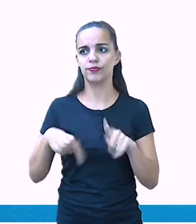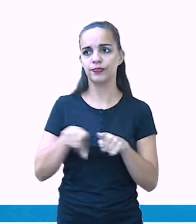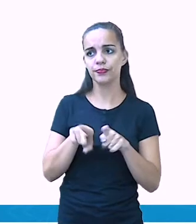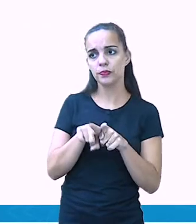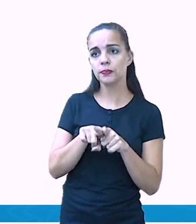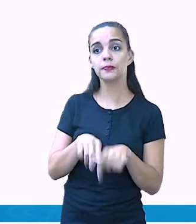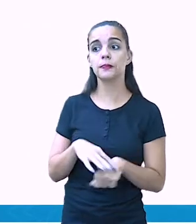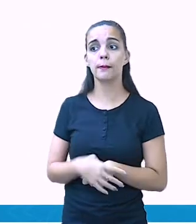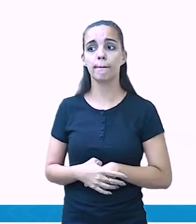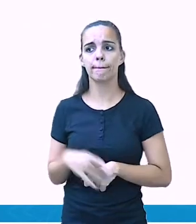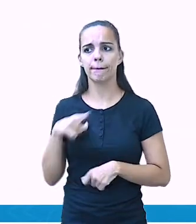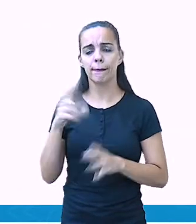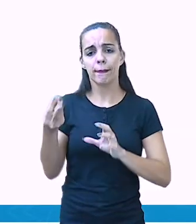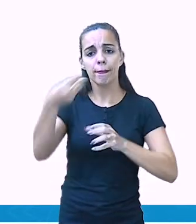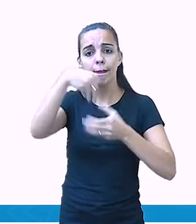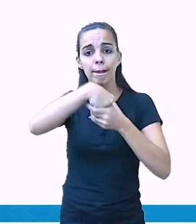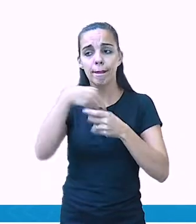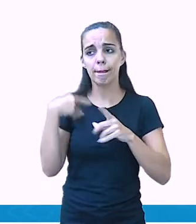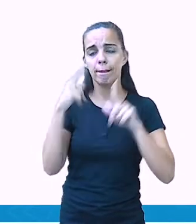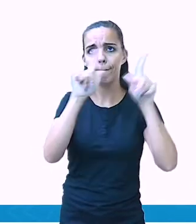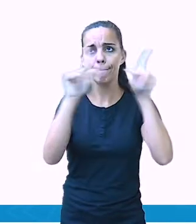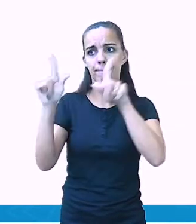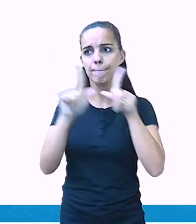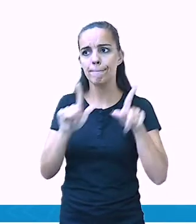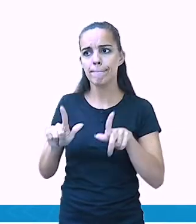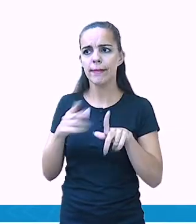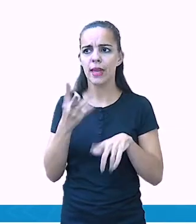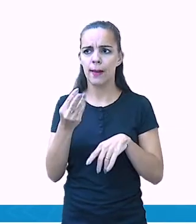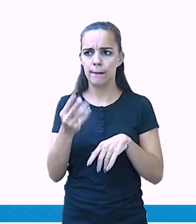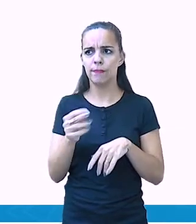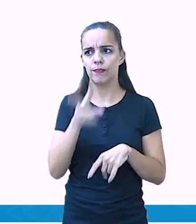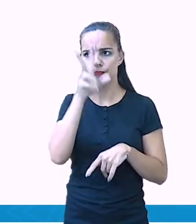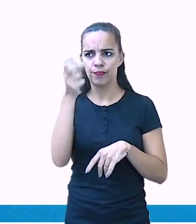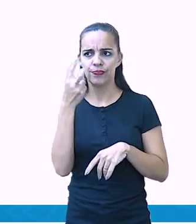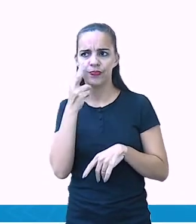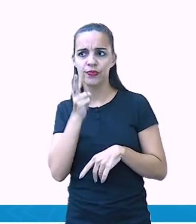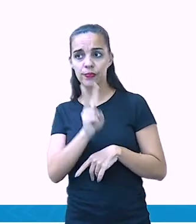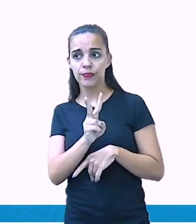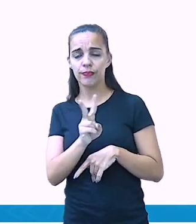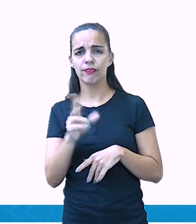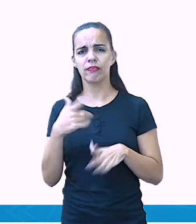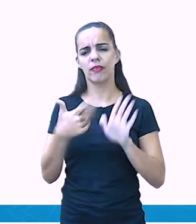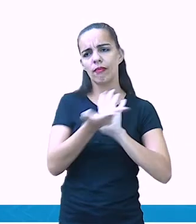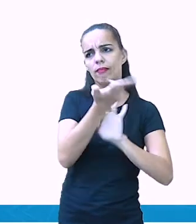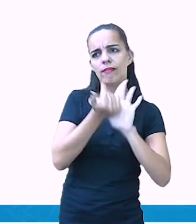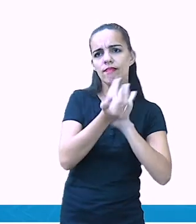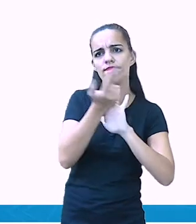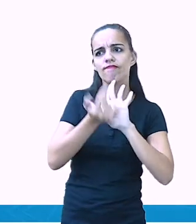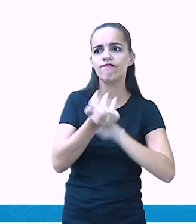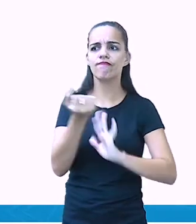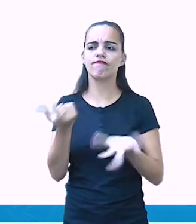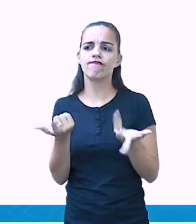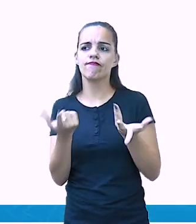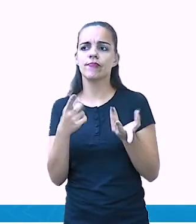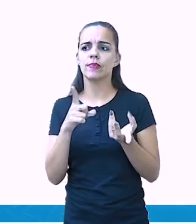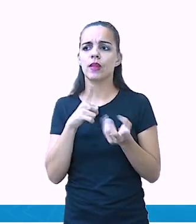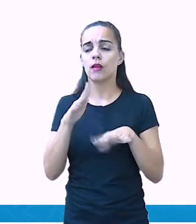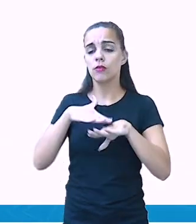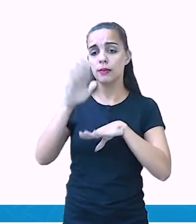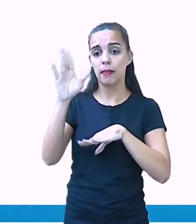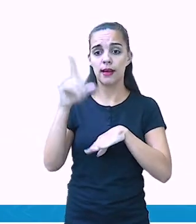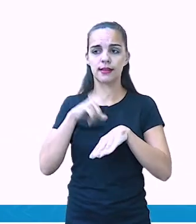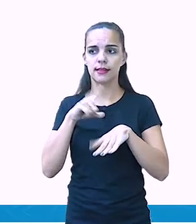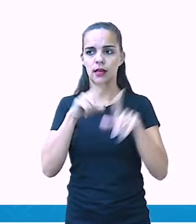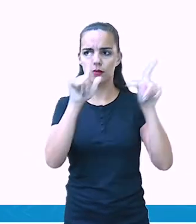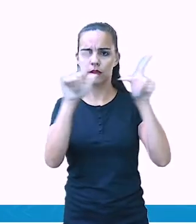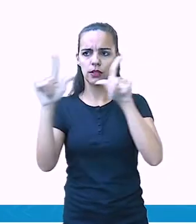imagens. Aqui na história em quadrinhos é muito forte a gente falar sobre as imagens, né? É uma das principais características da